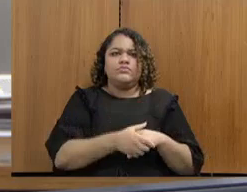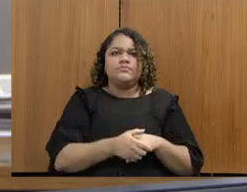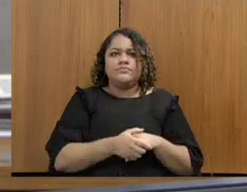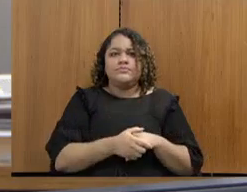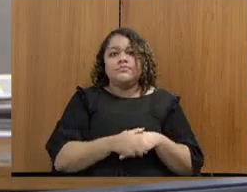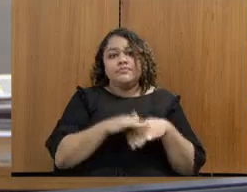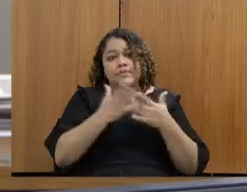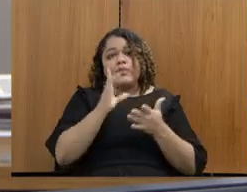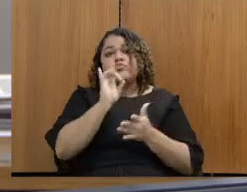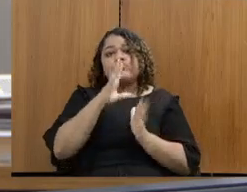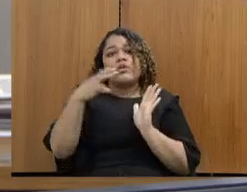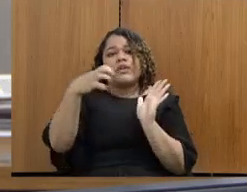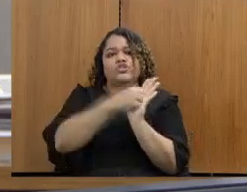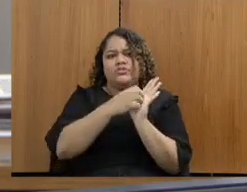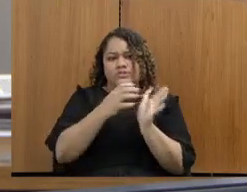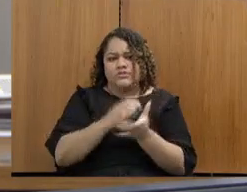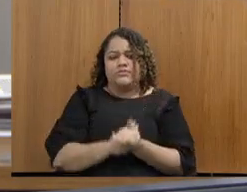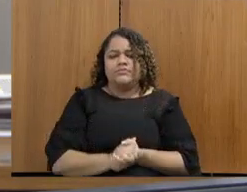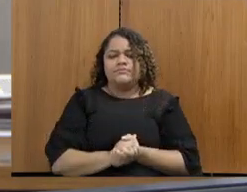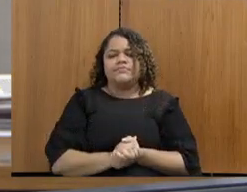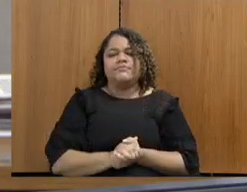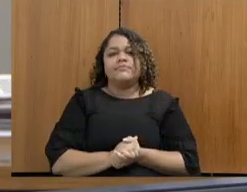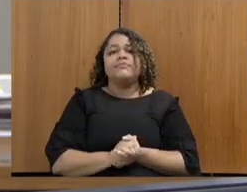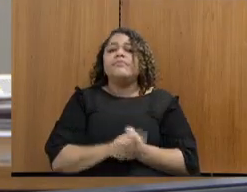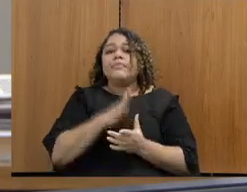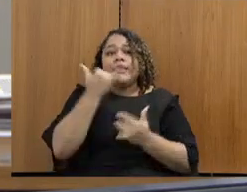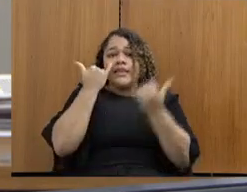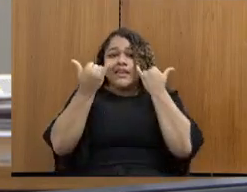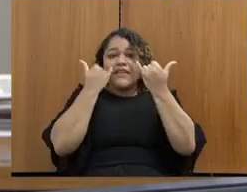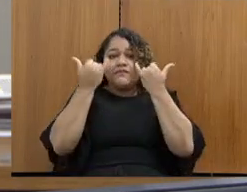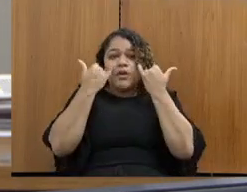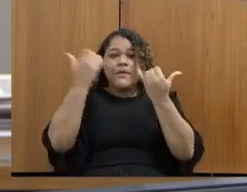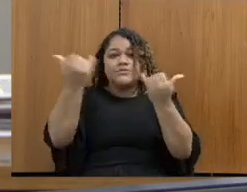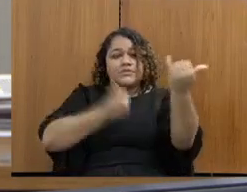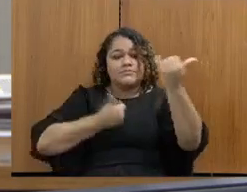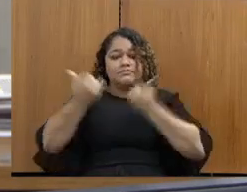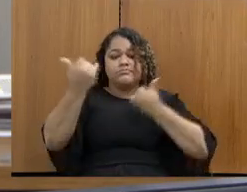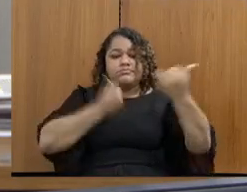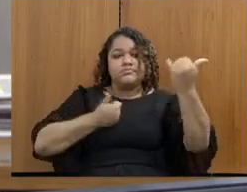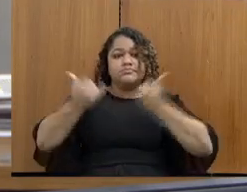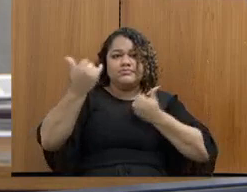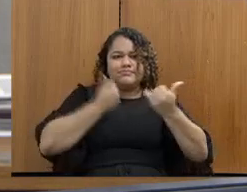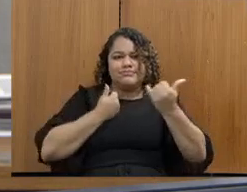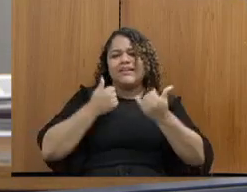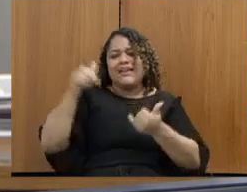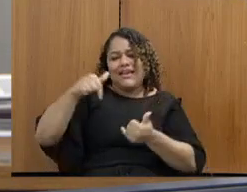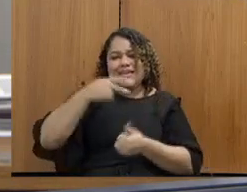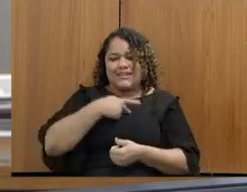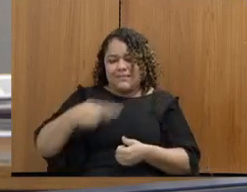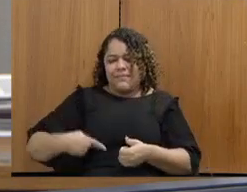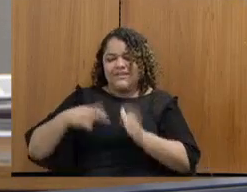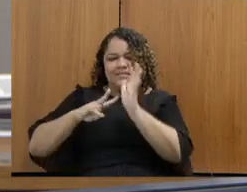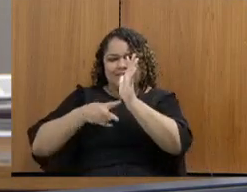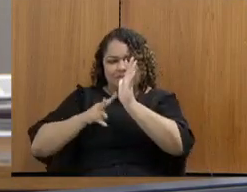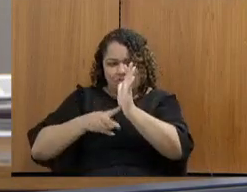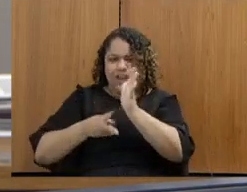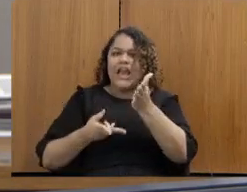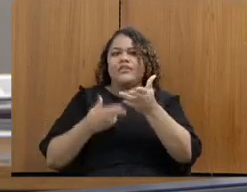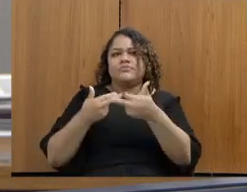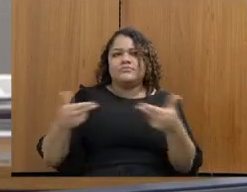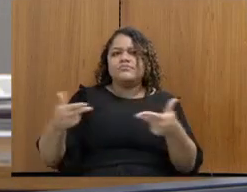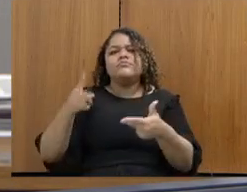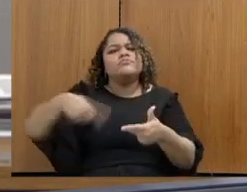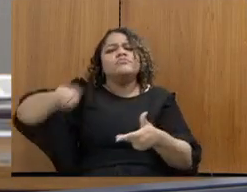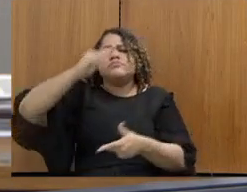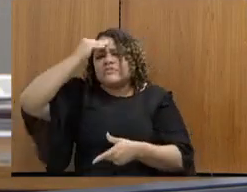consignado e as informações que estão chegando é bom que a gente tem vários presidentes sindicatos associações do governo não se abatem